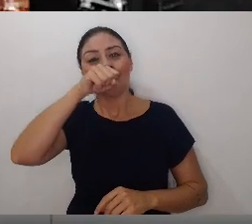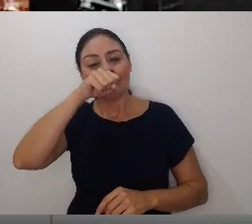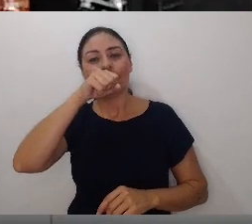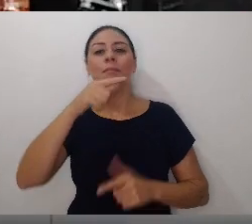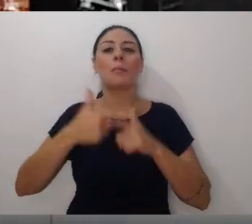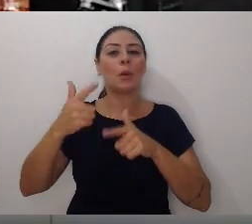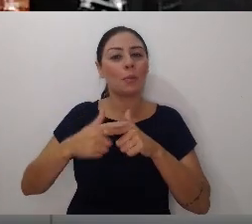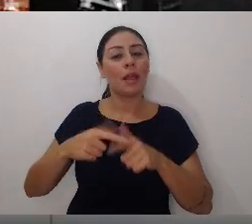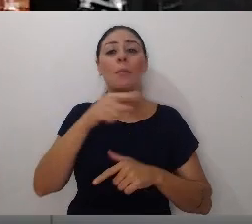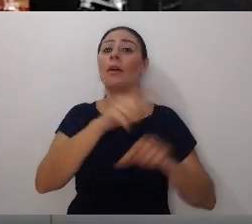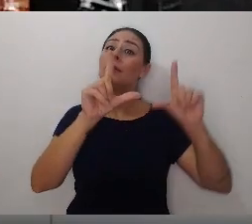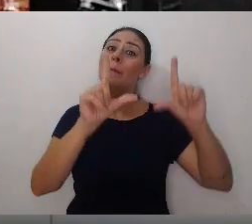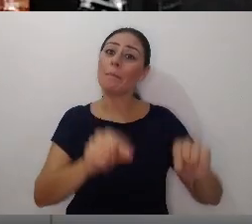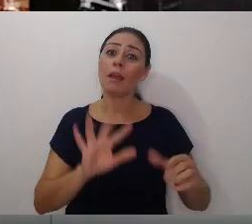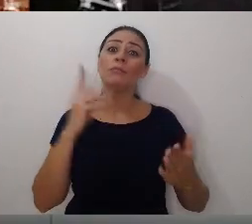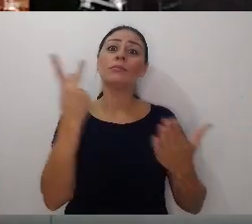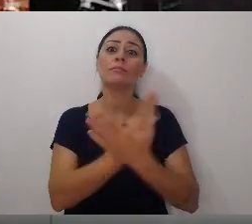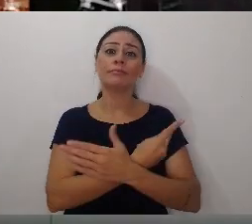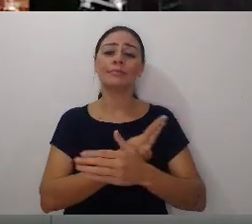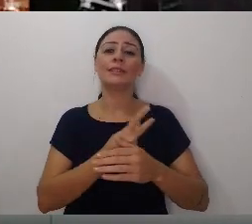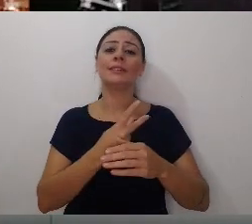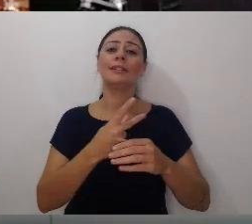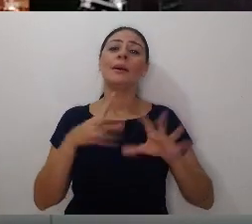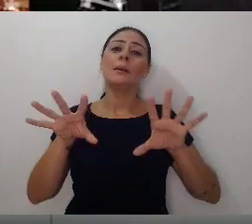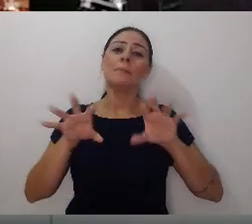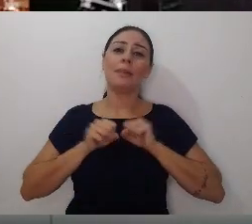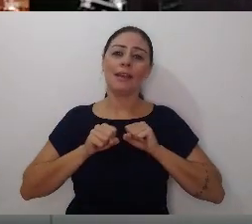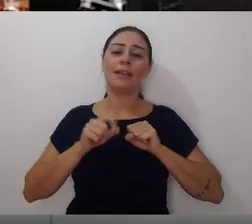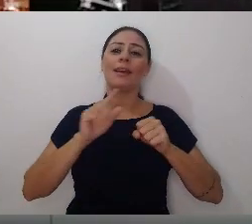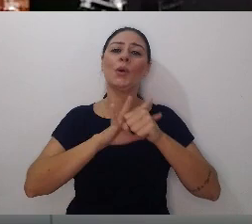Então, criança tratada de asma, ela chega a ter menos